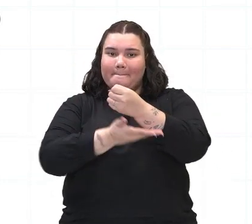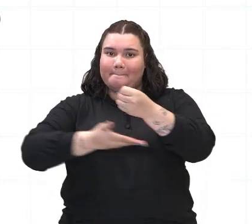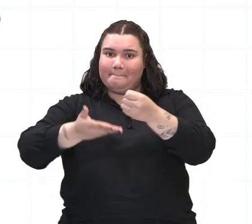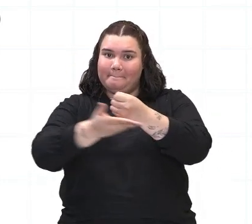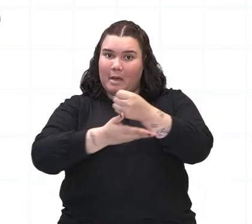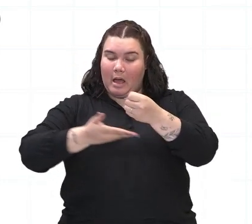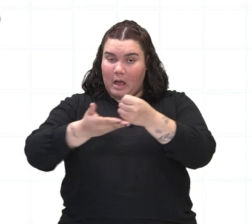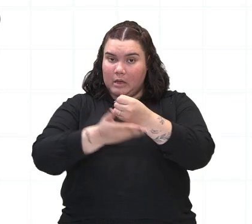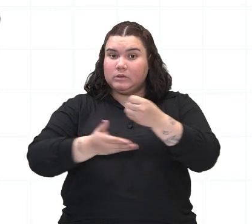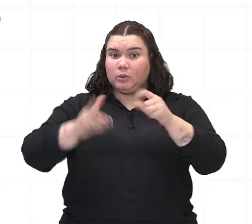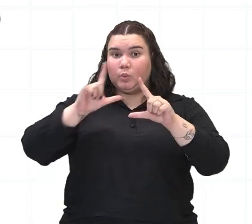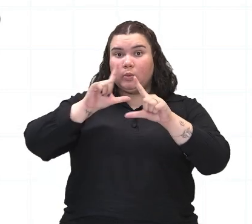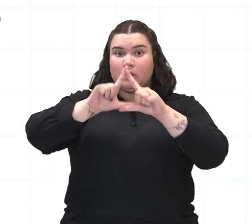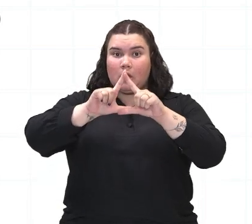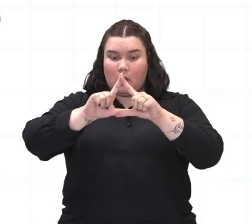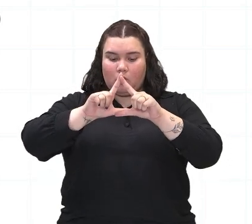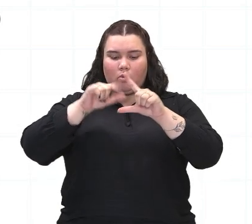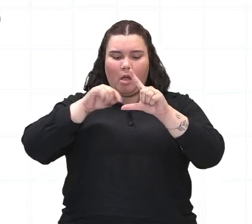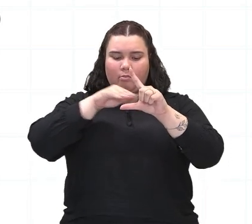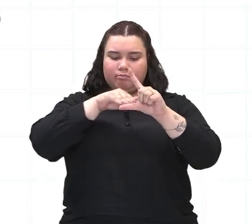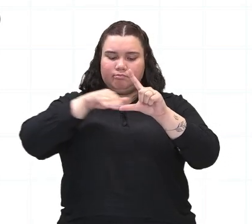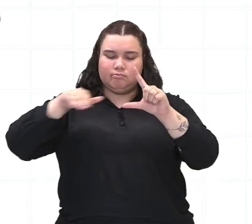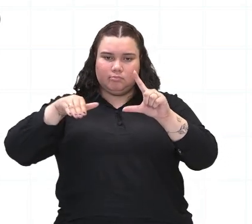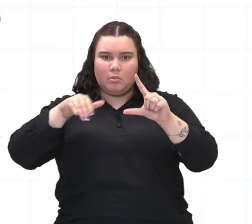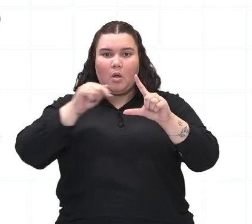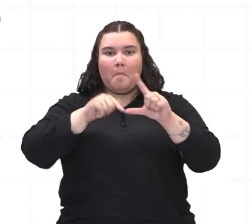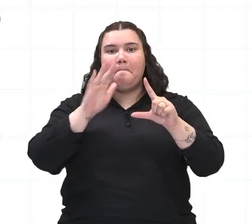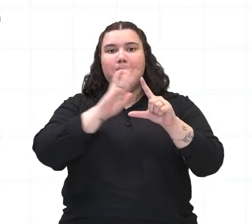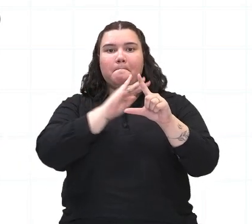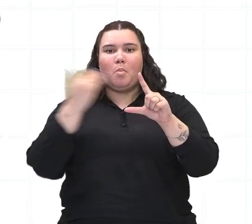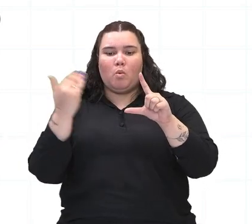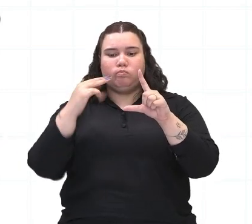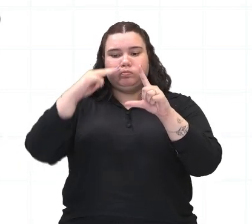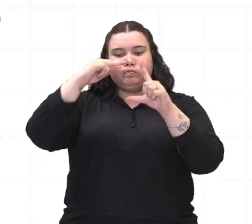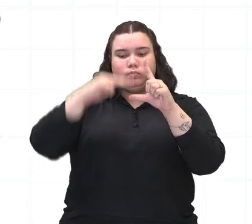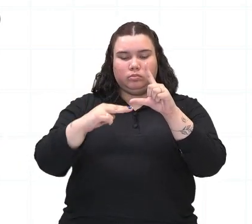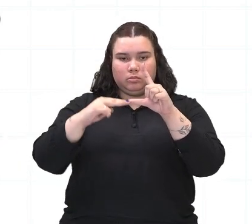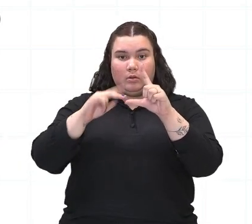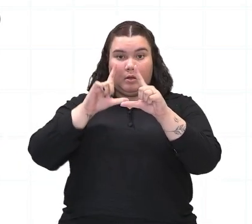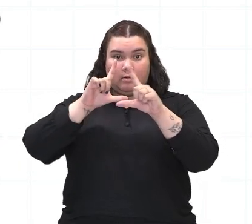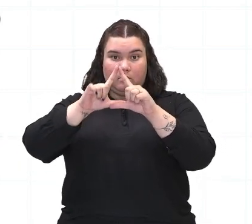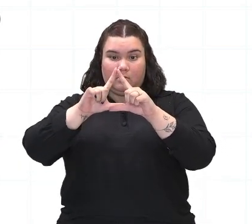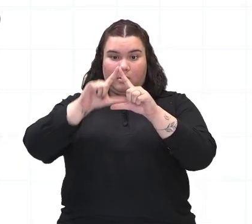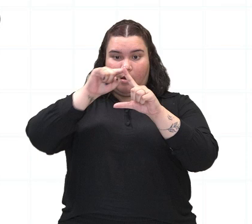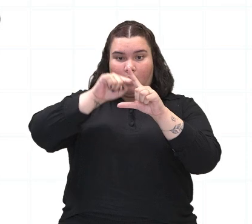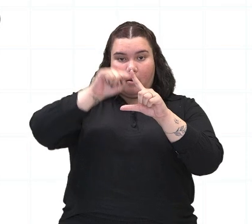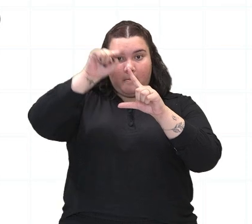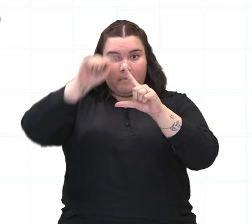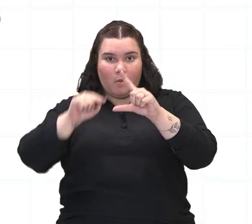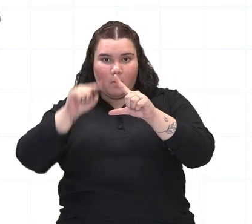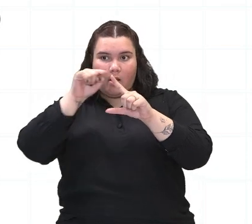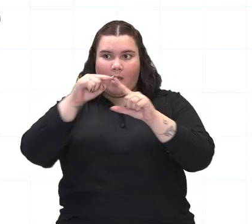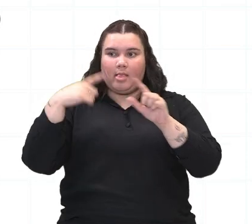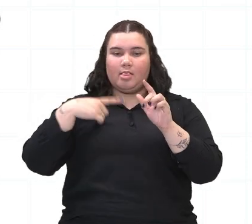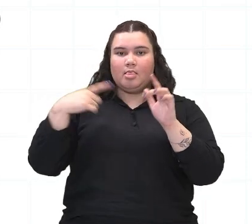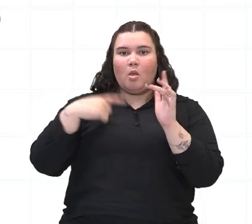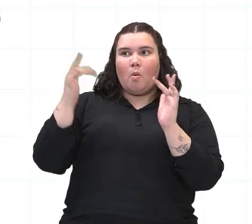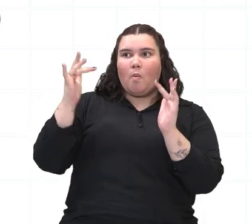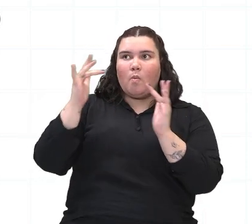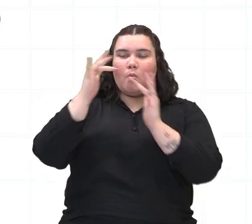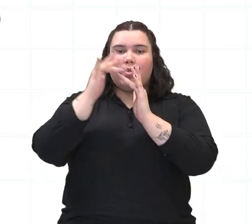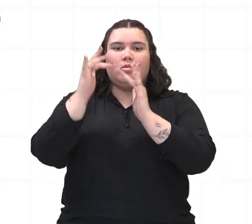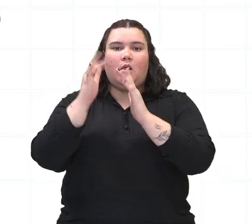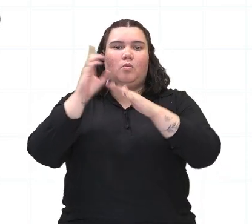a sua ligação com Deus os egípcios acreditavam que o túmulo era uma fortaleza